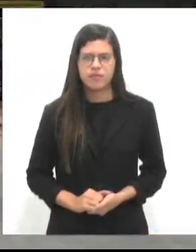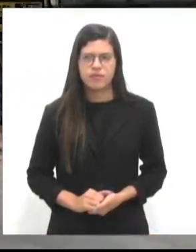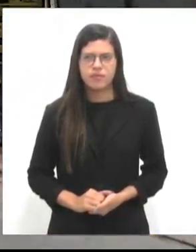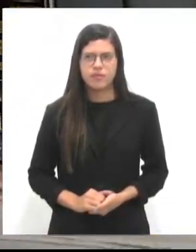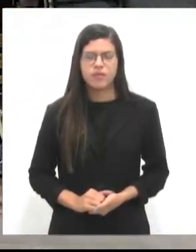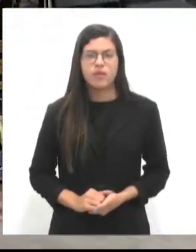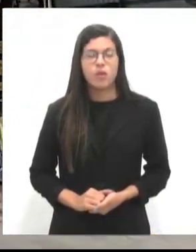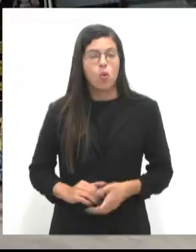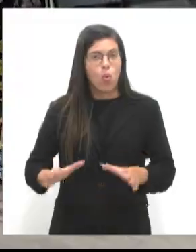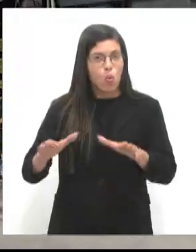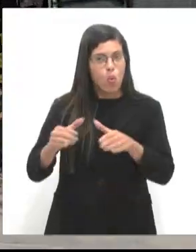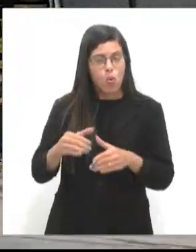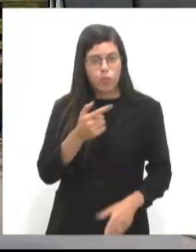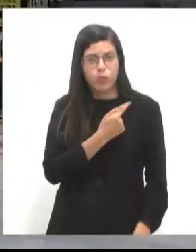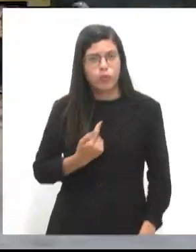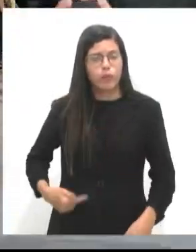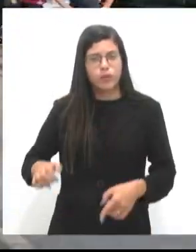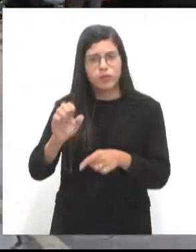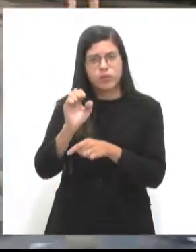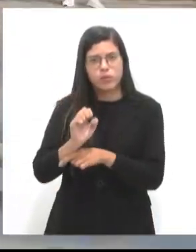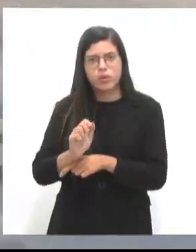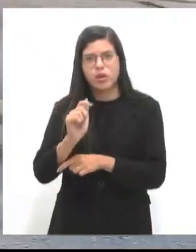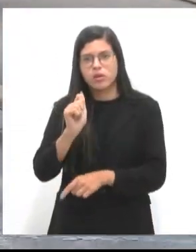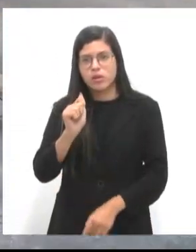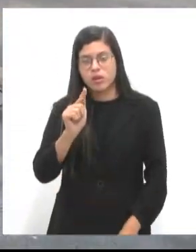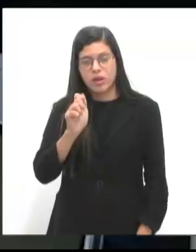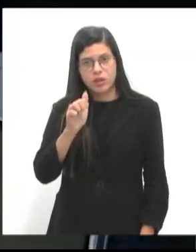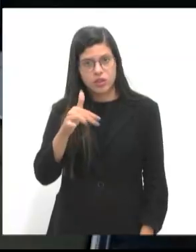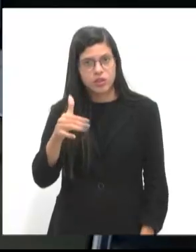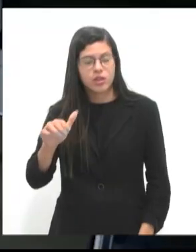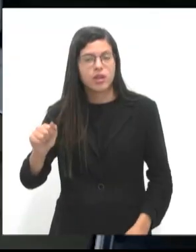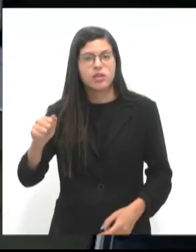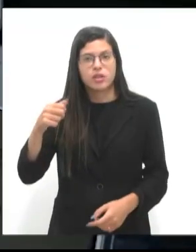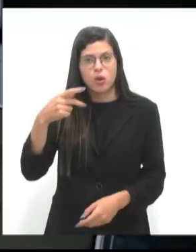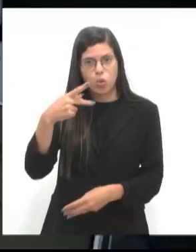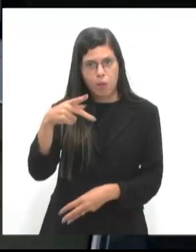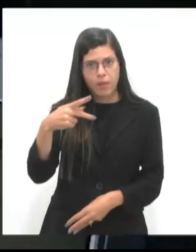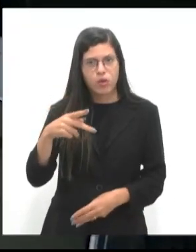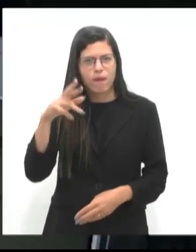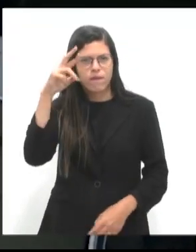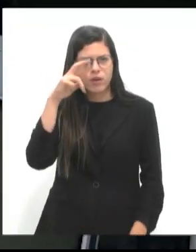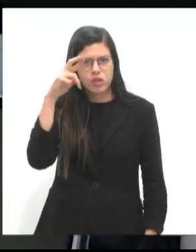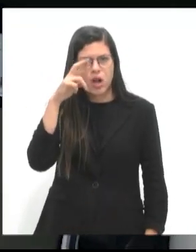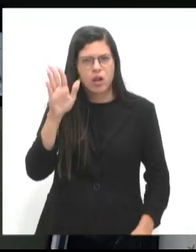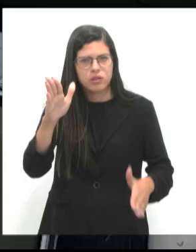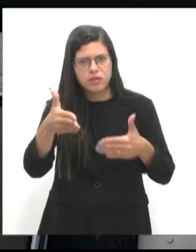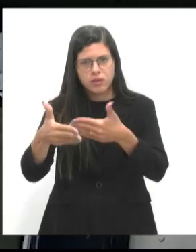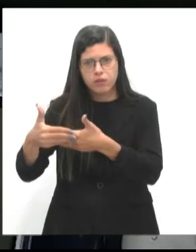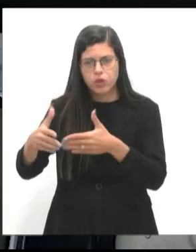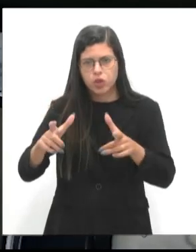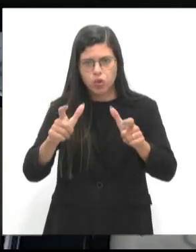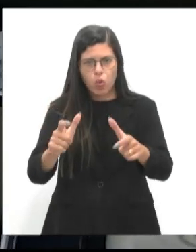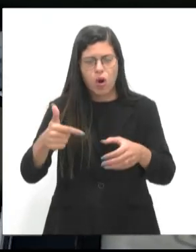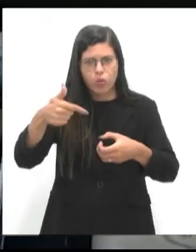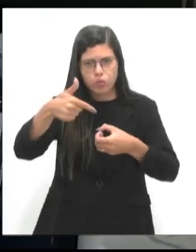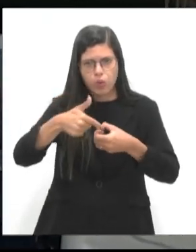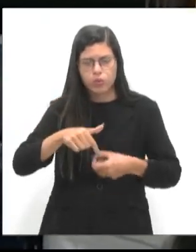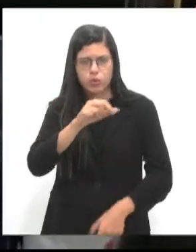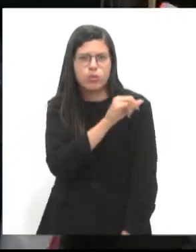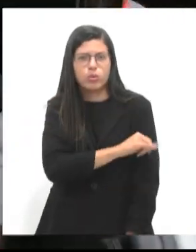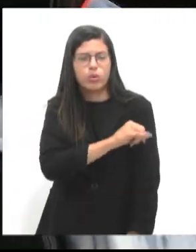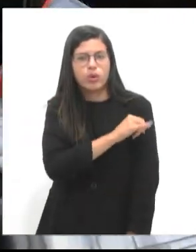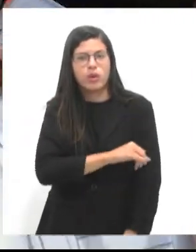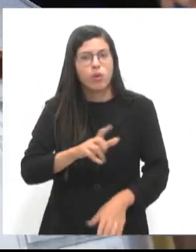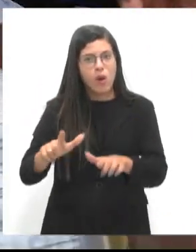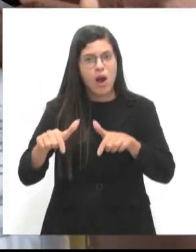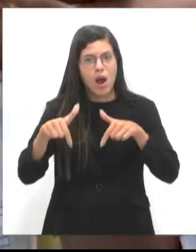Uma força-tarefa do Governo do Estado e Agência Nacional do Petróleo vem fiscalizando e interditando postos de combustíveis do Rio. A